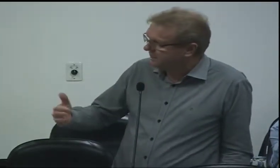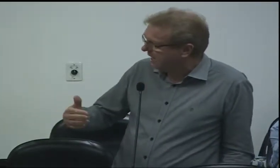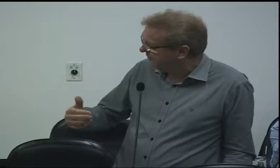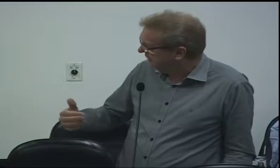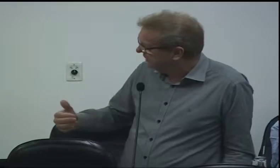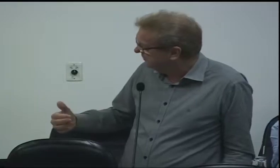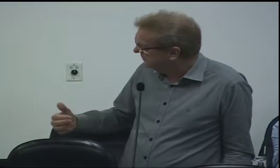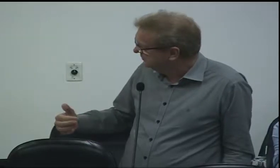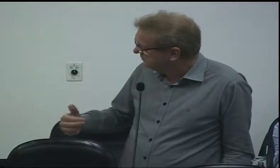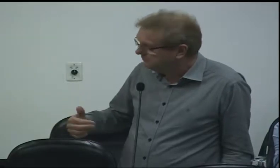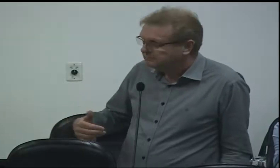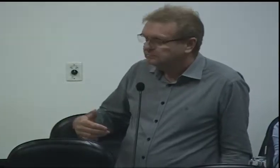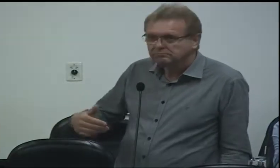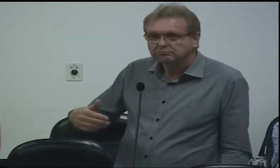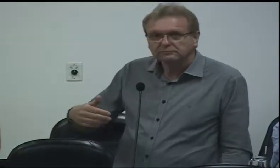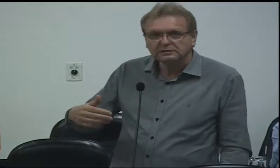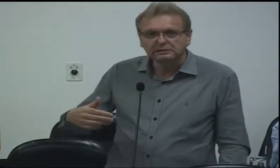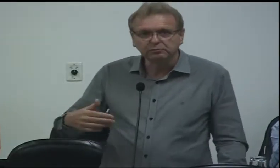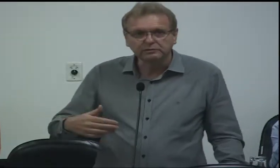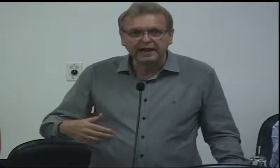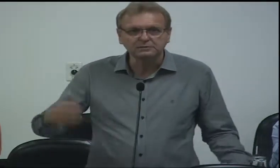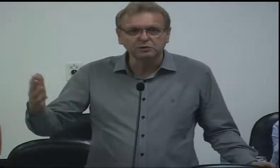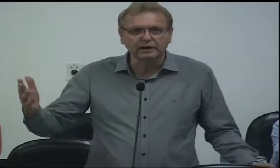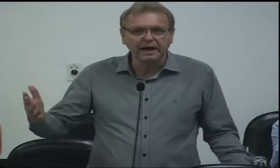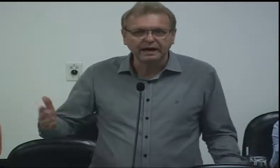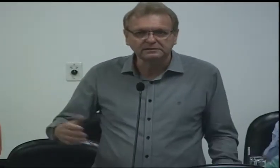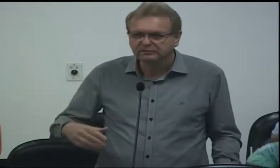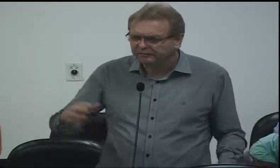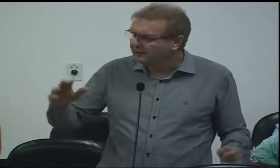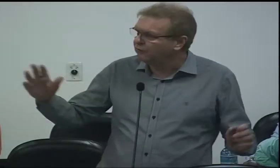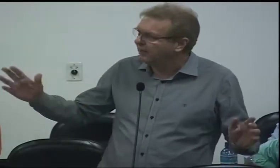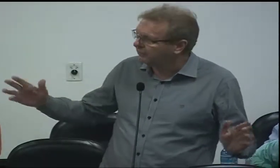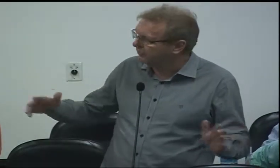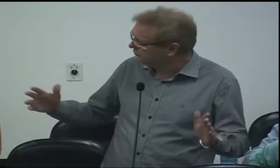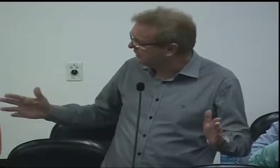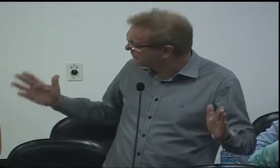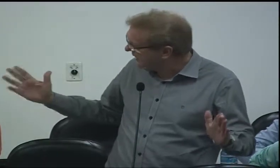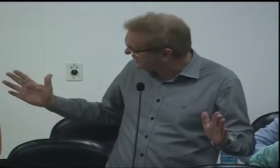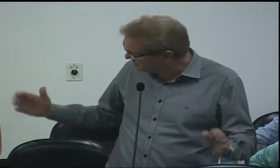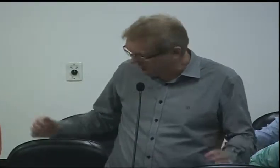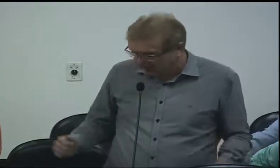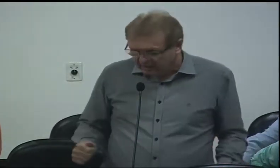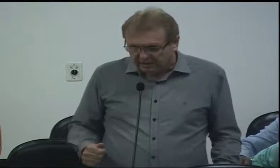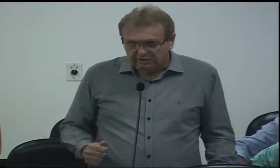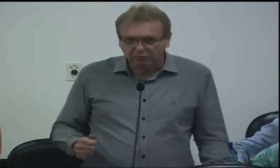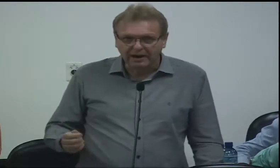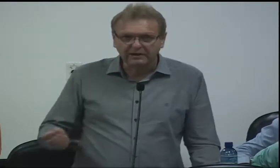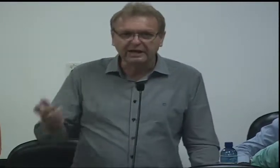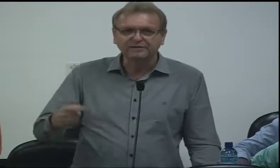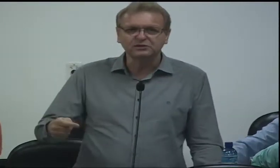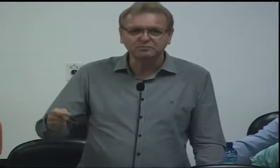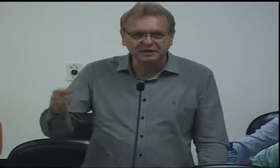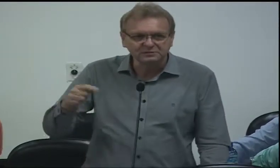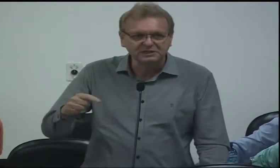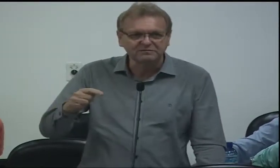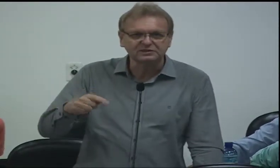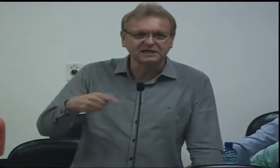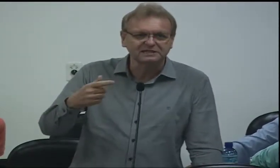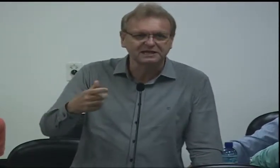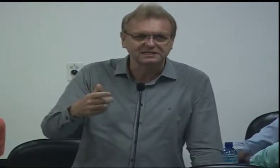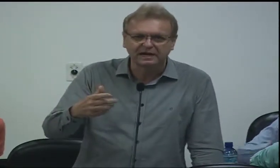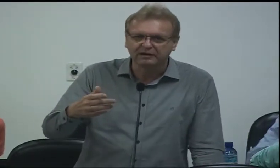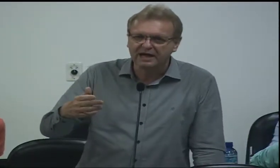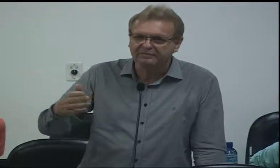Petrobras, ganhava tipo 10 mil reais, vou falar um valor, não estou falando que é isso. E o marido dela fazia o mesmo